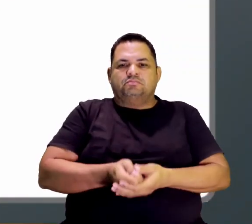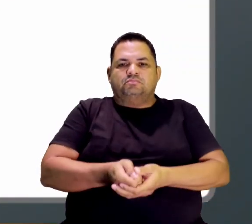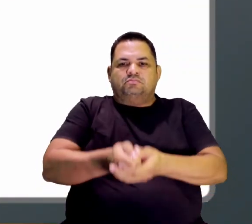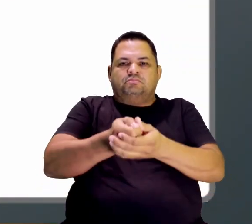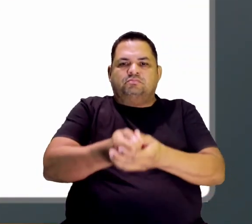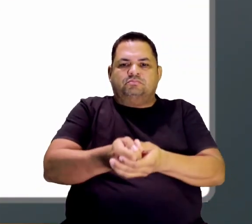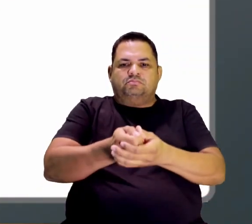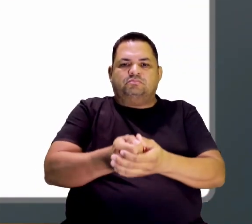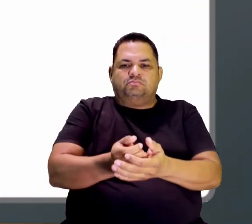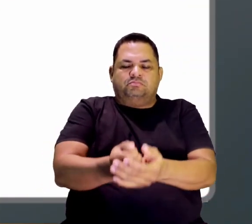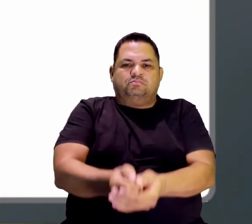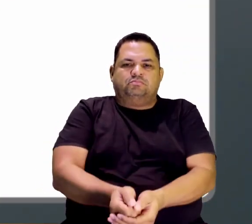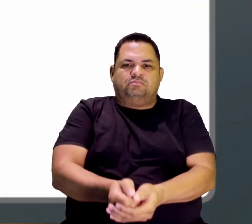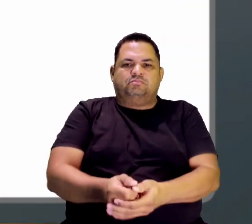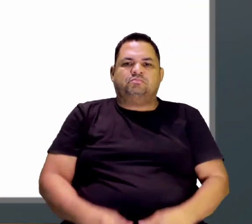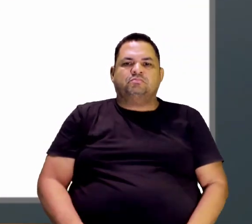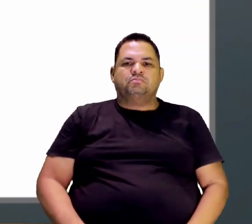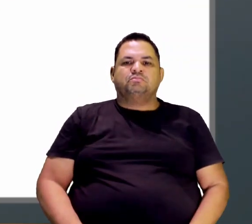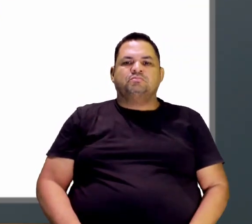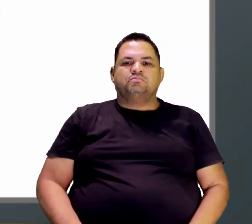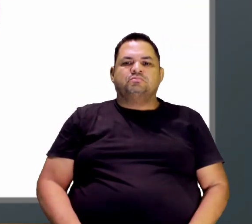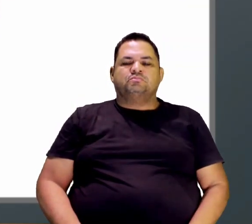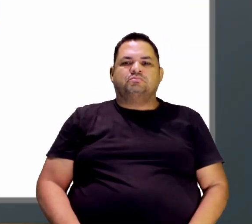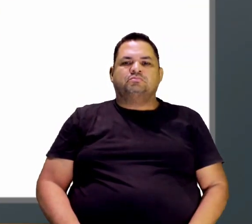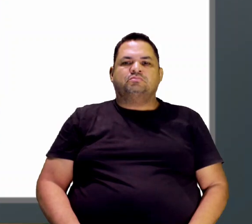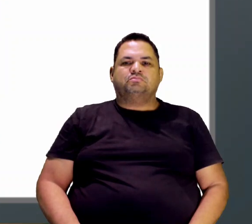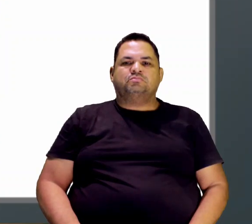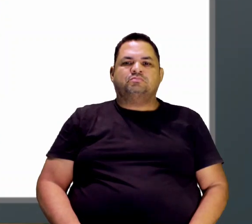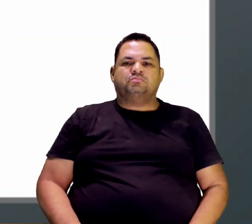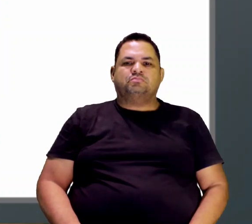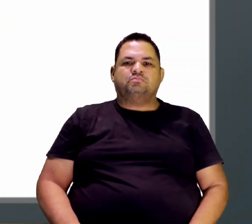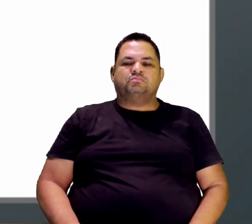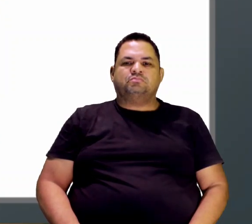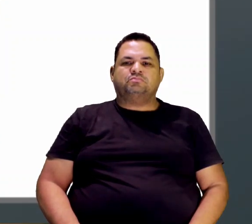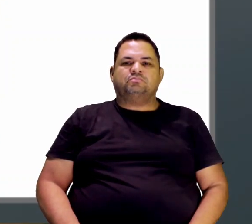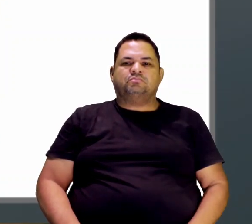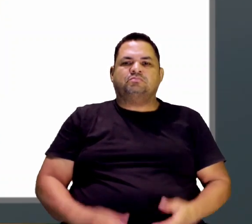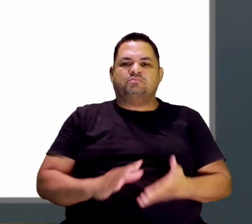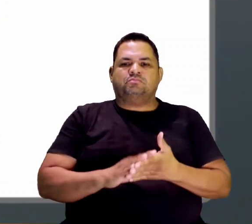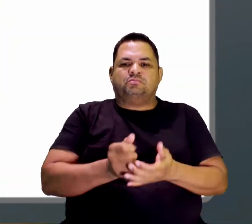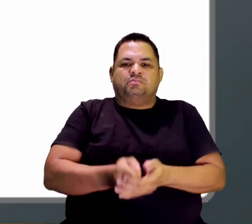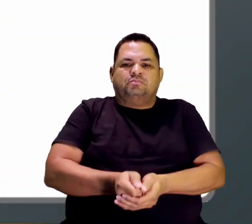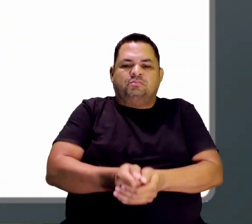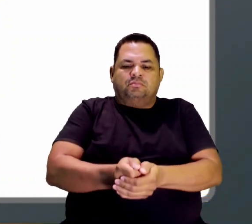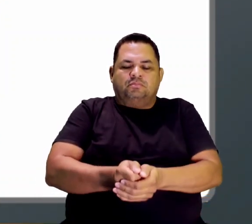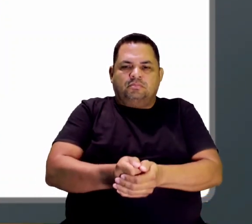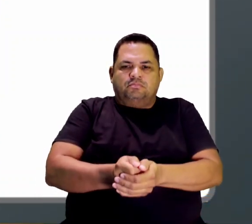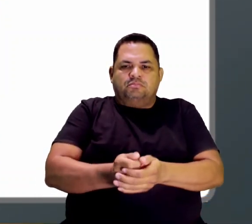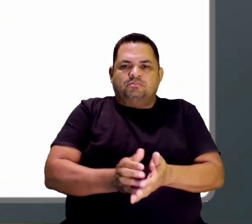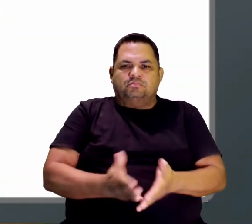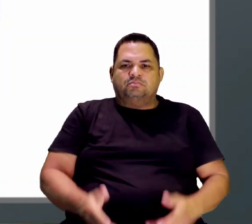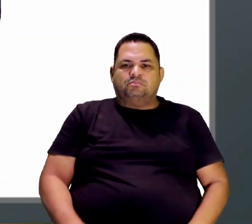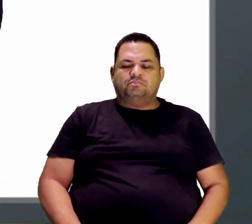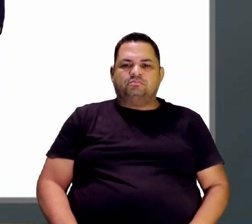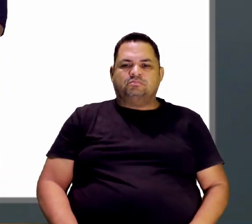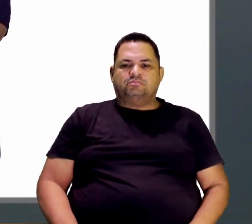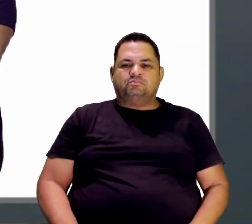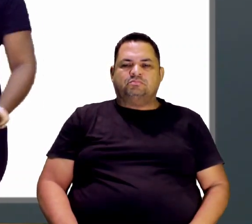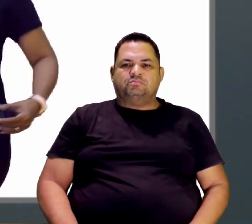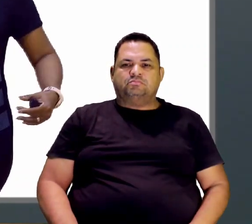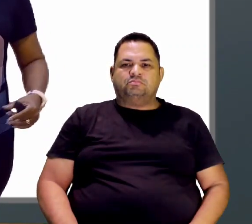Então, você pode reunir a galera ou faz... Ah, prof, mas eu não tenho bola de futsal. Eu gosto de futsal, mas não tenho bola de futsal. Você